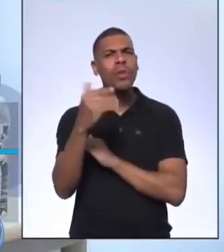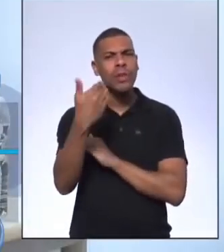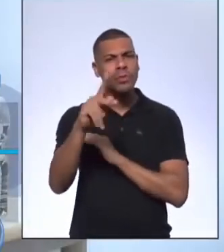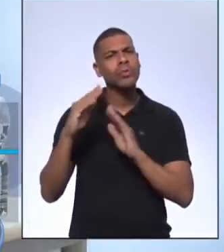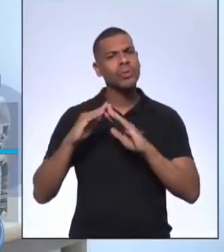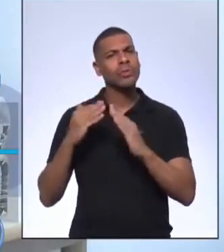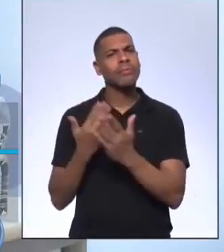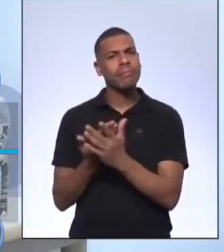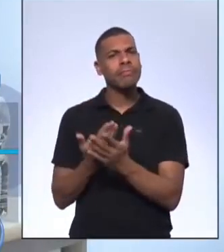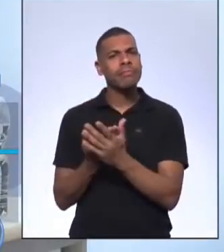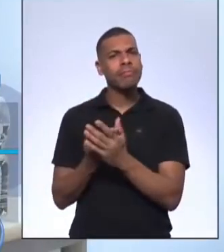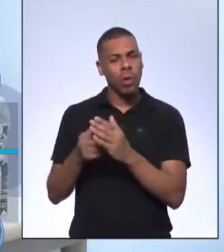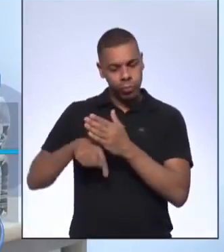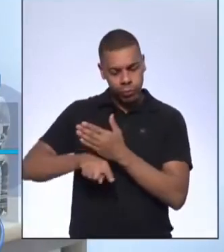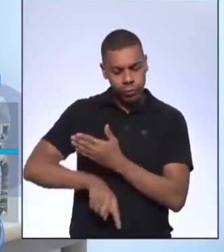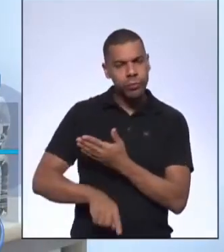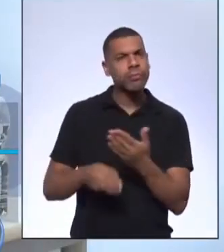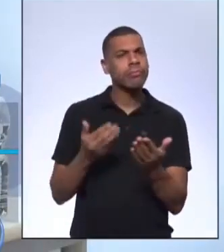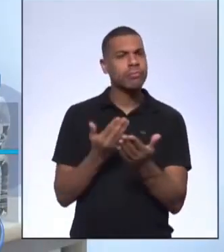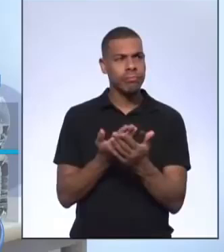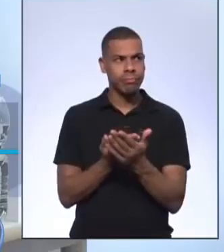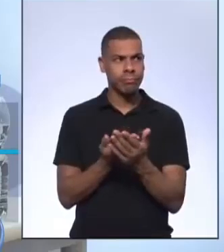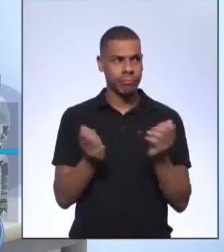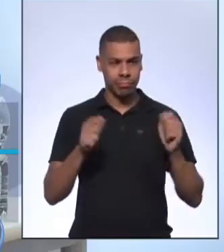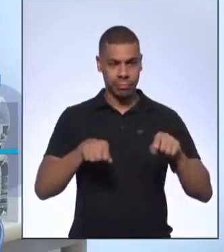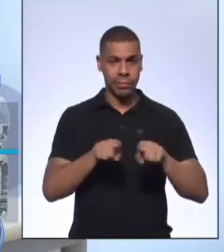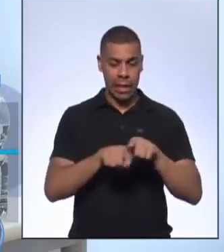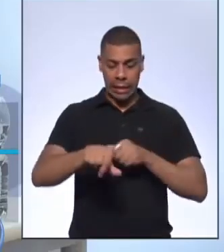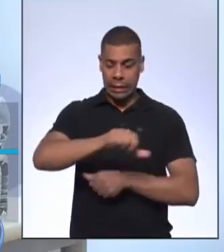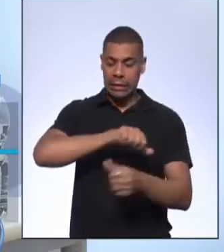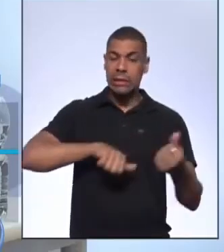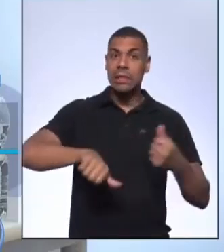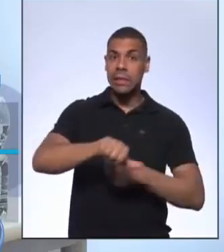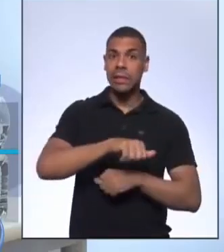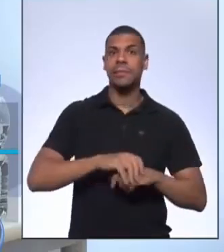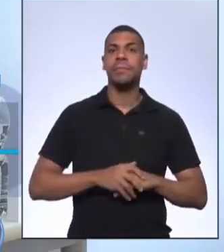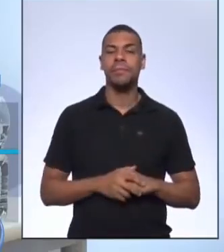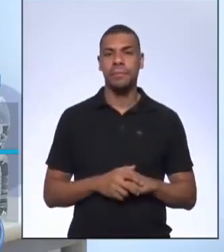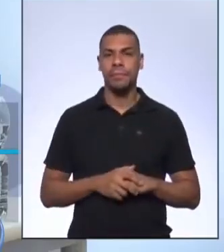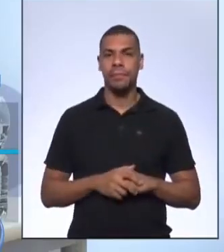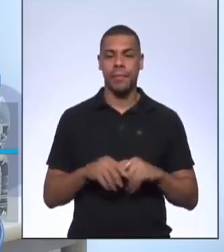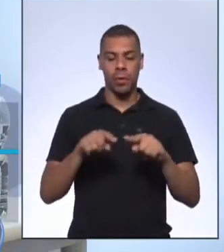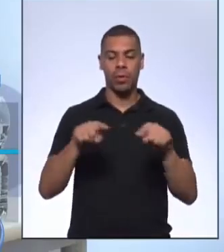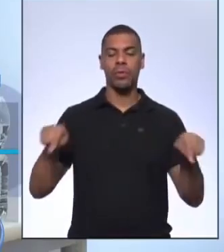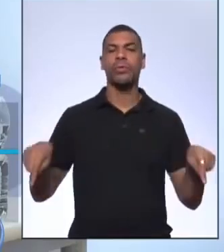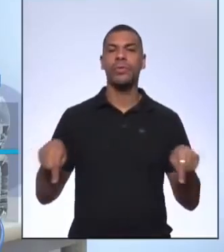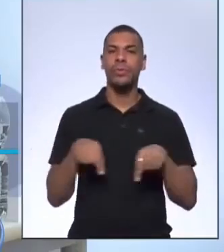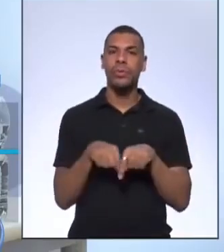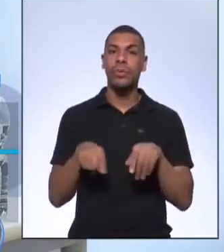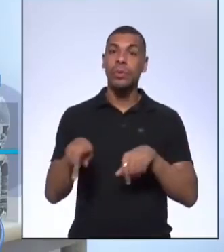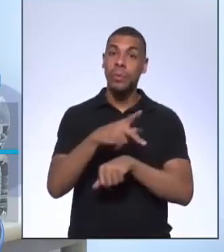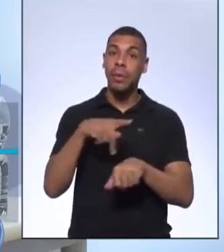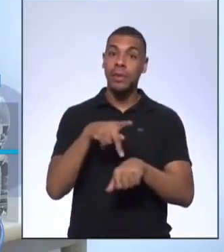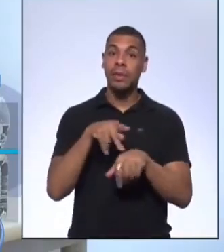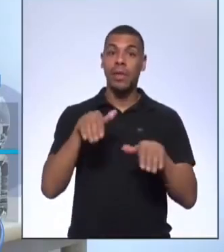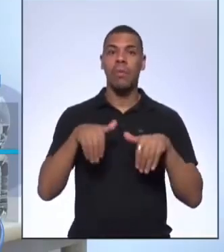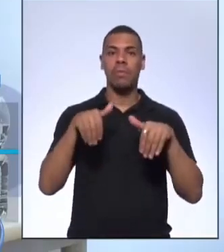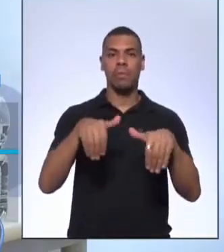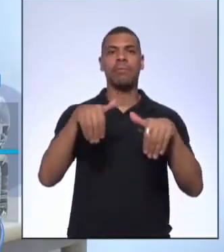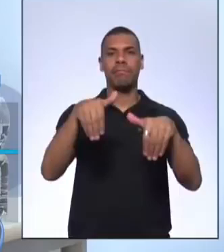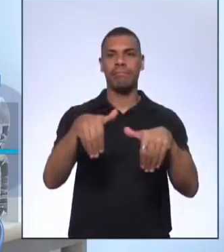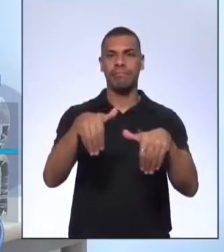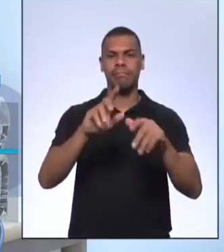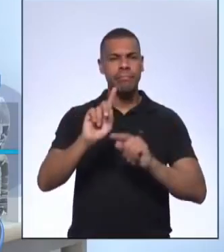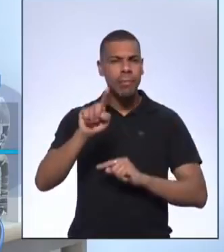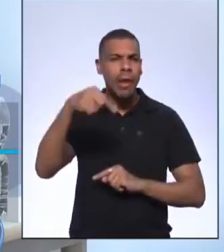que aprofunde os estudos sobre as transformações no território australiano